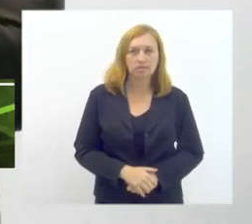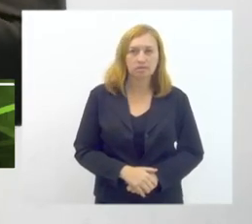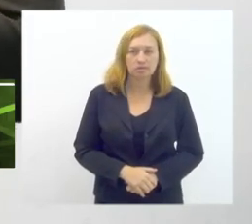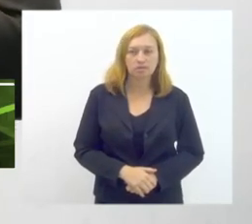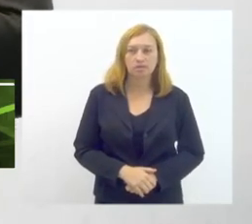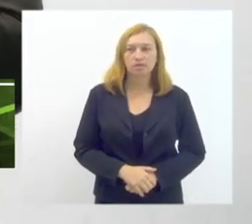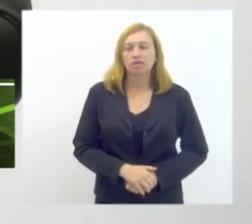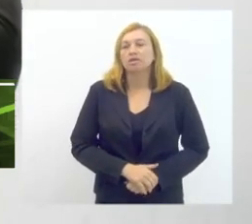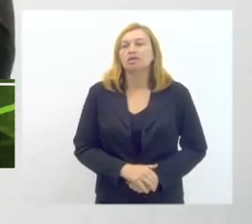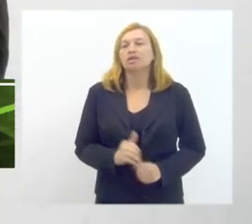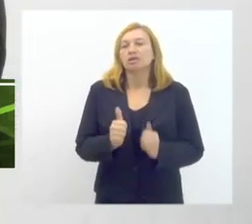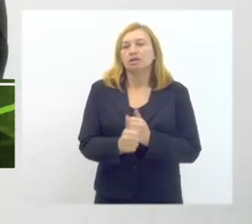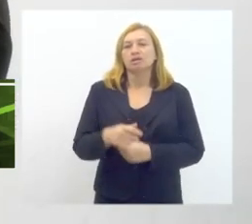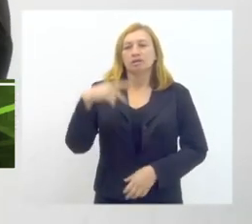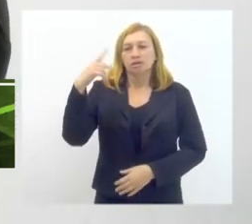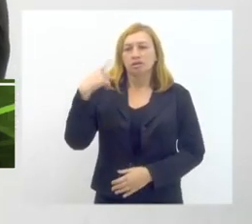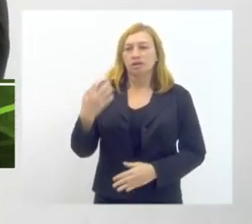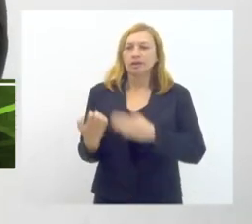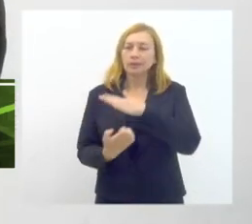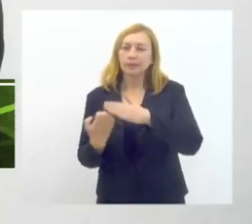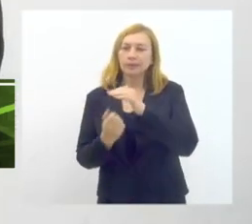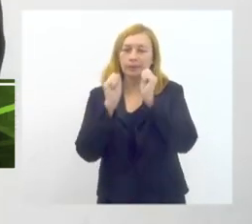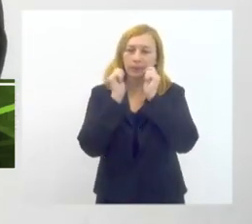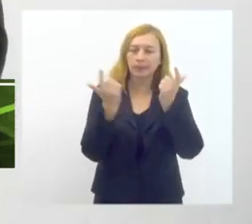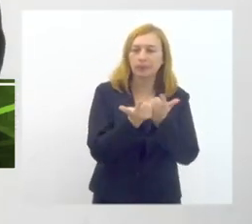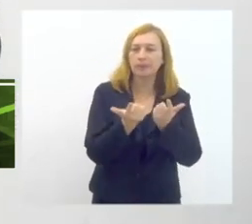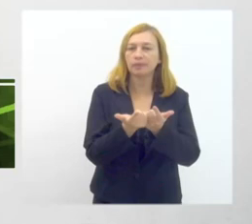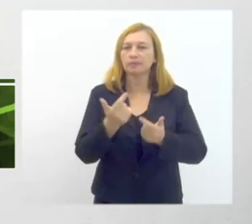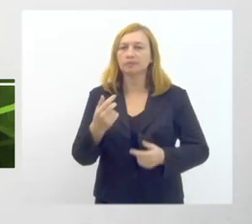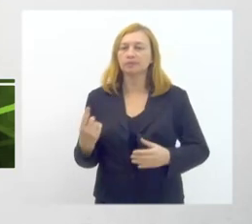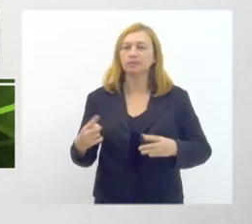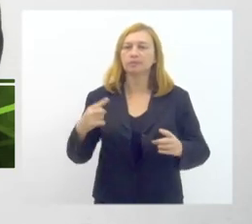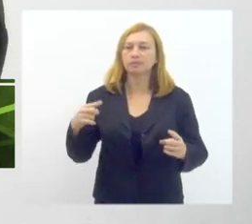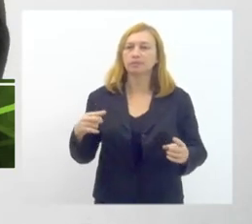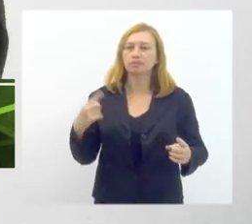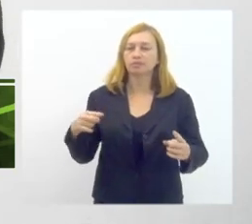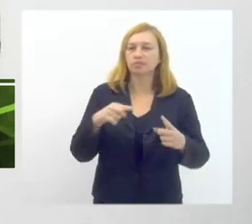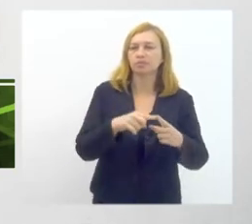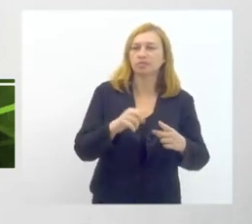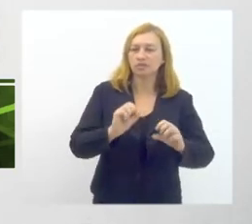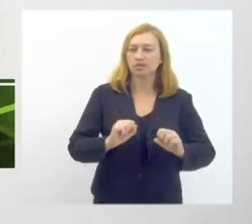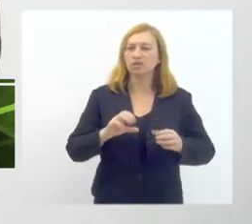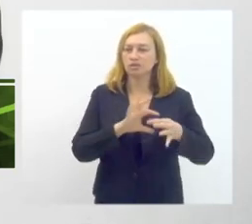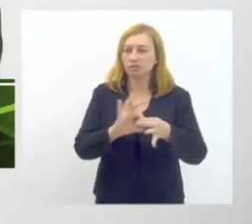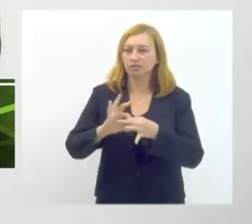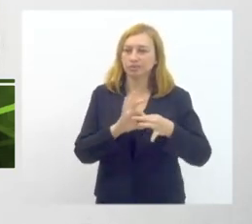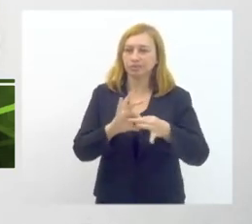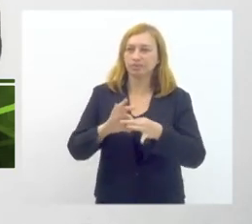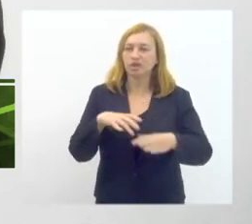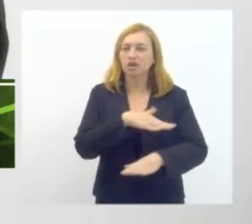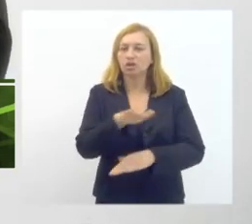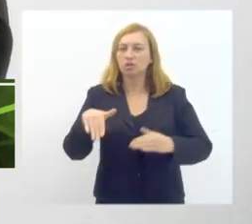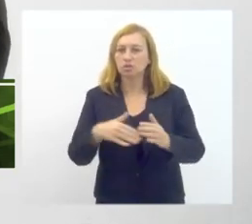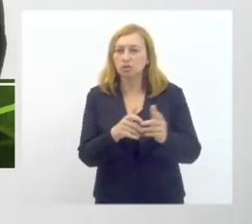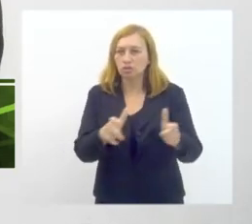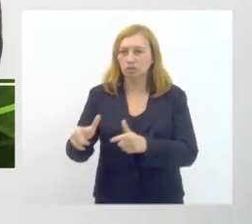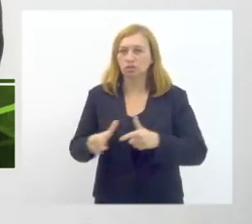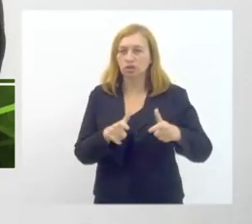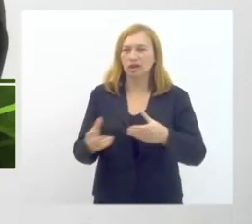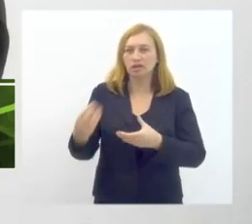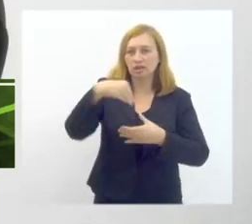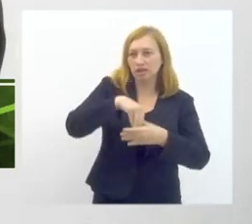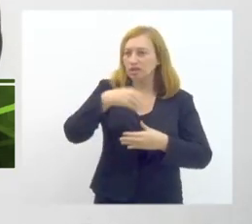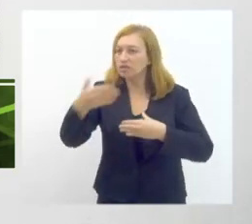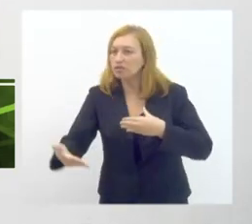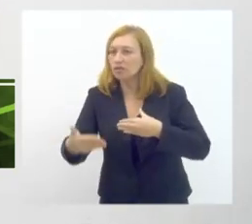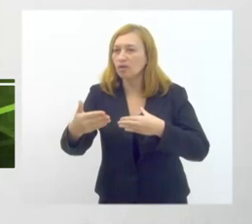A Frente Parlamentar dos Consórcios Públicos da ALERJ tem o objetivo de unir forças em todo o Estado, dentro e fora da Câmara de Deputados, para